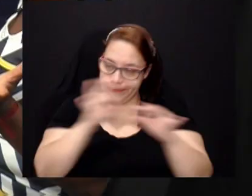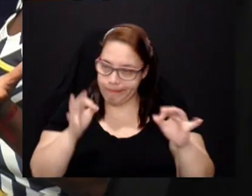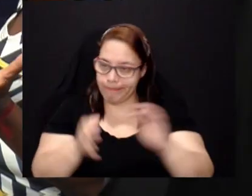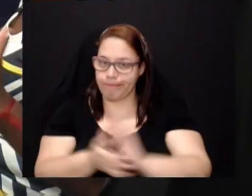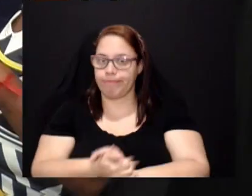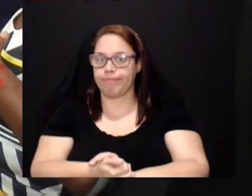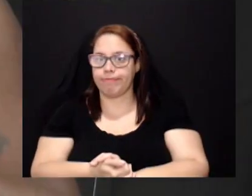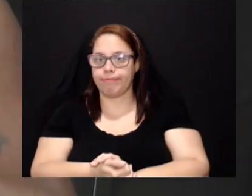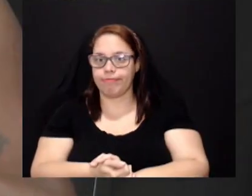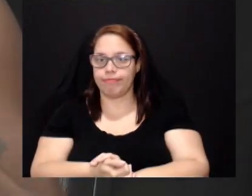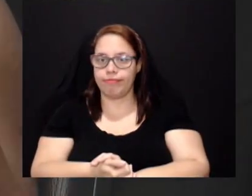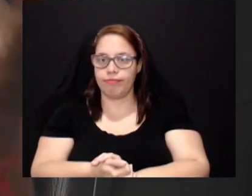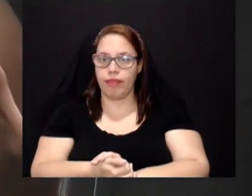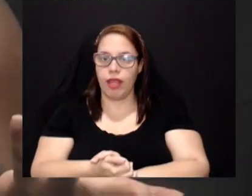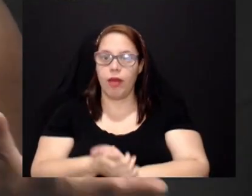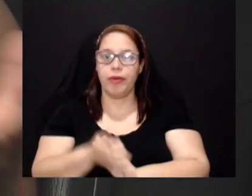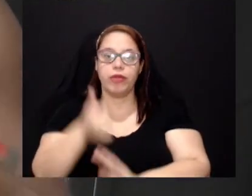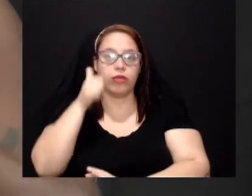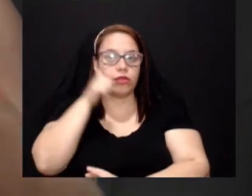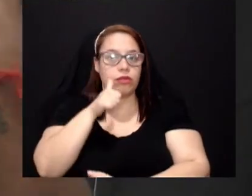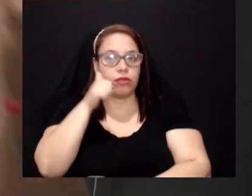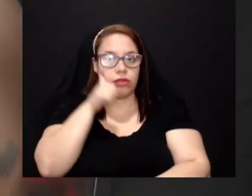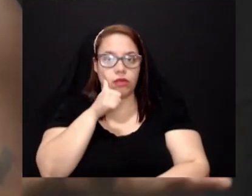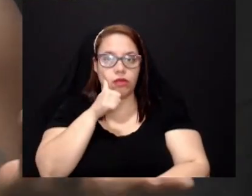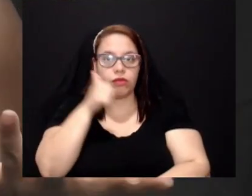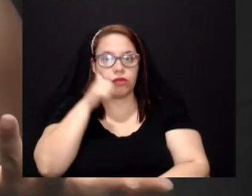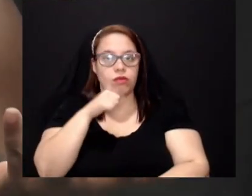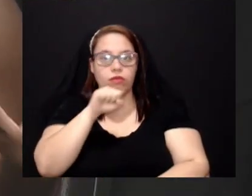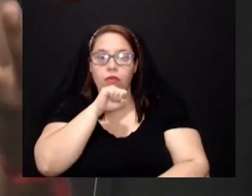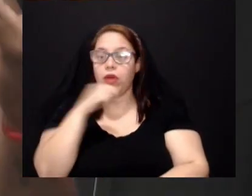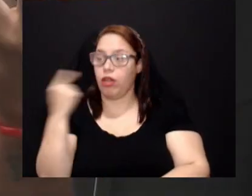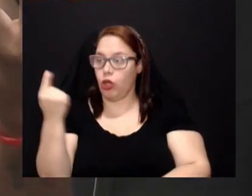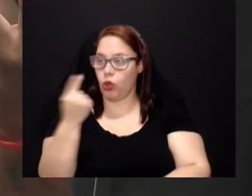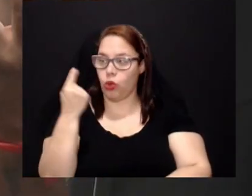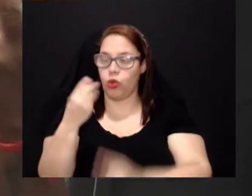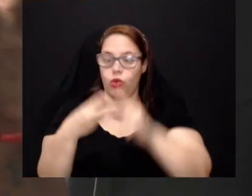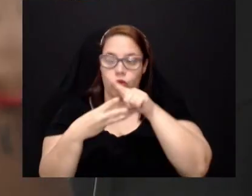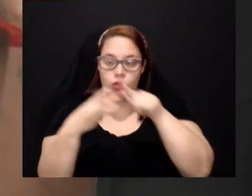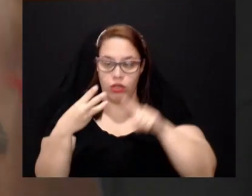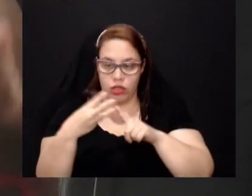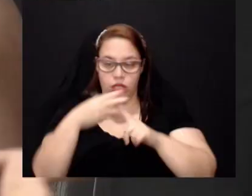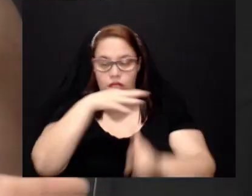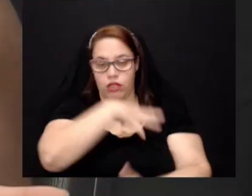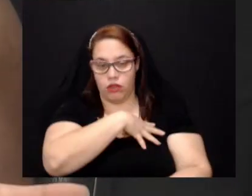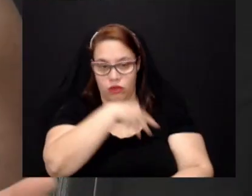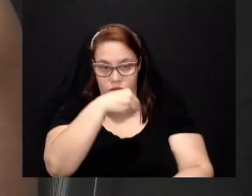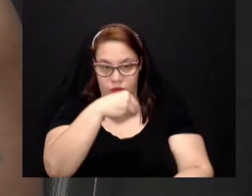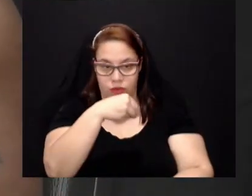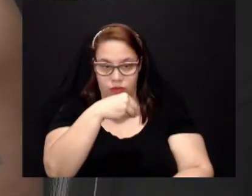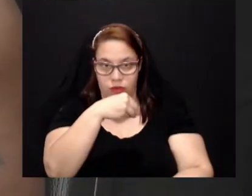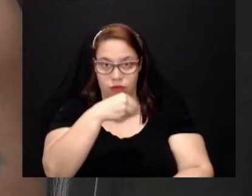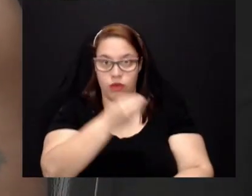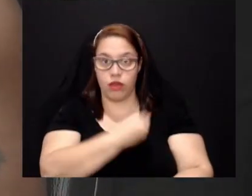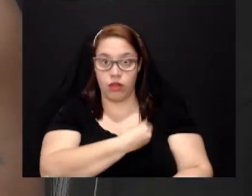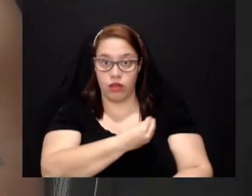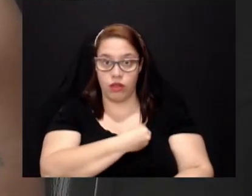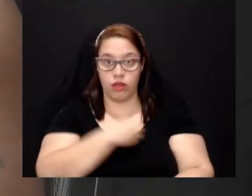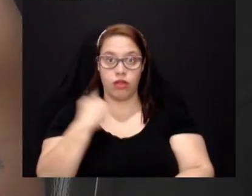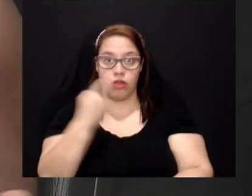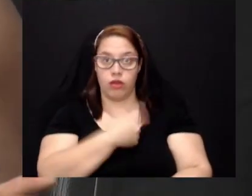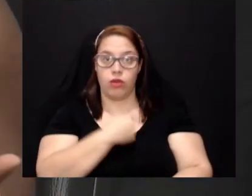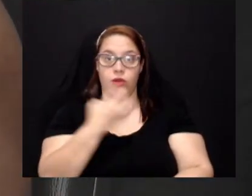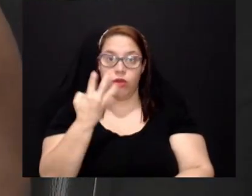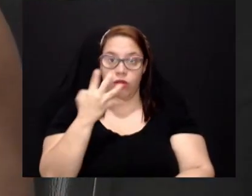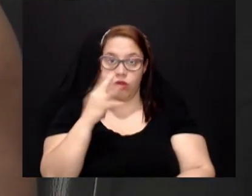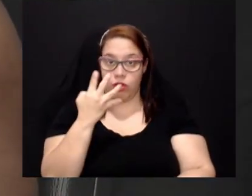essa mulher, mãe solo de 3. Vivemos nós 4